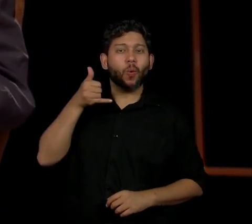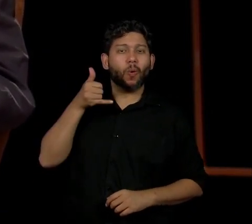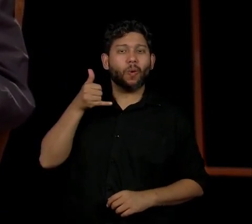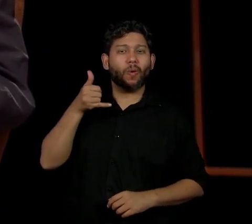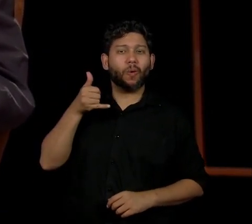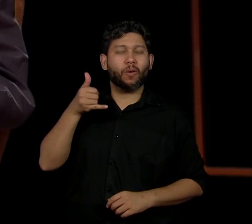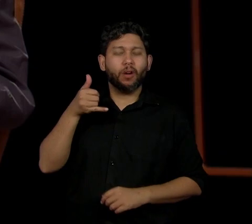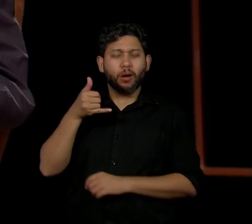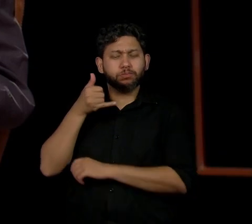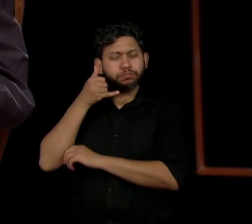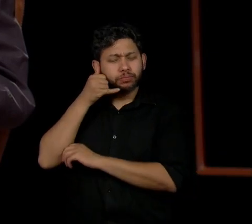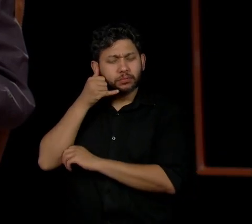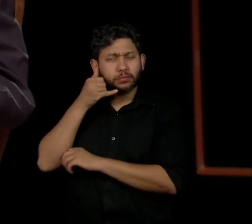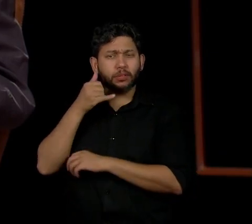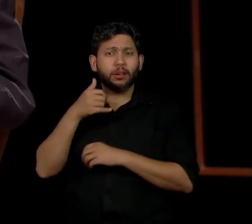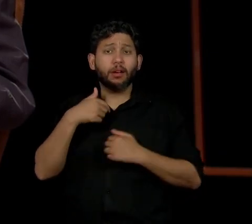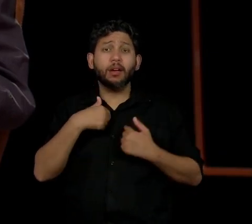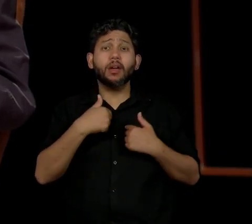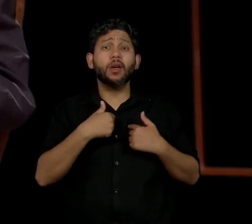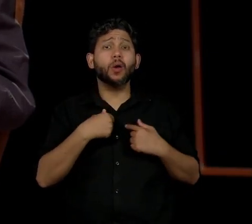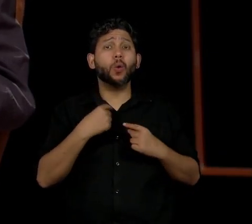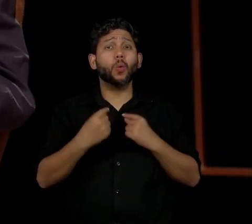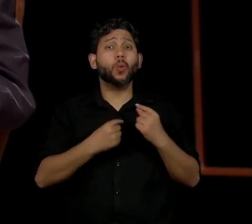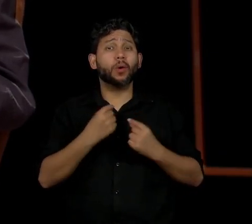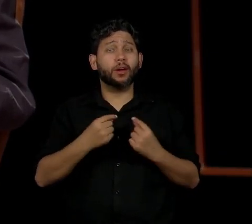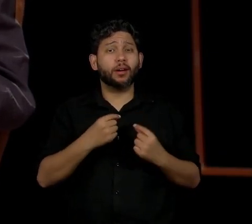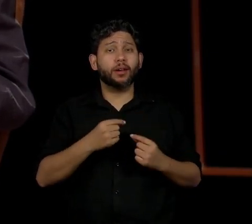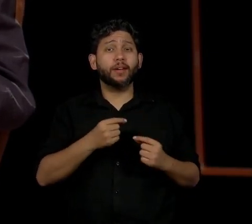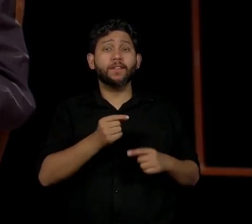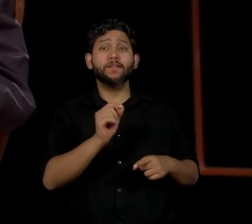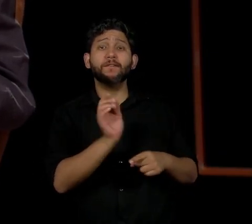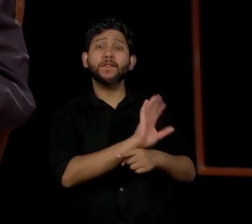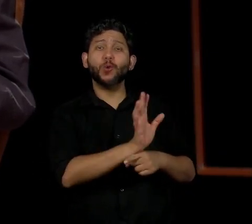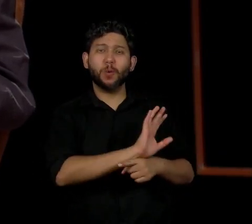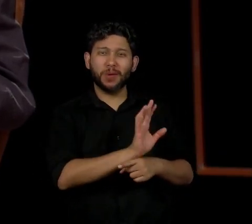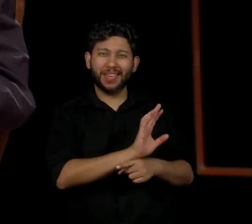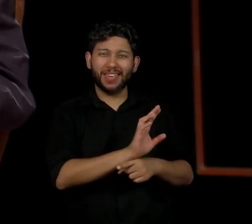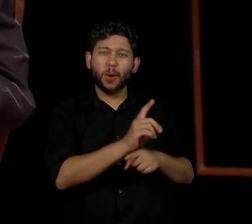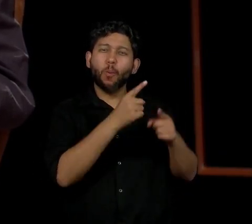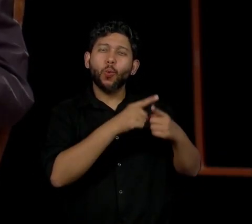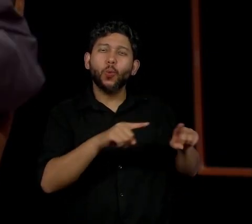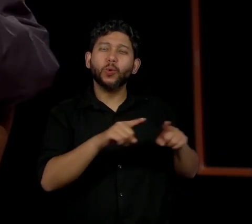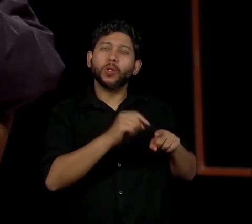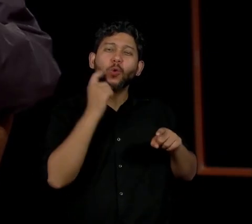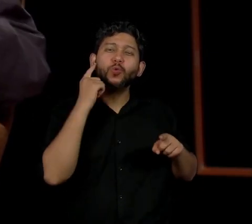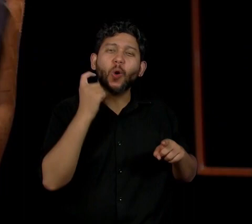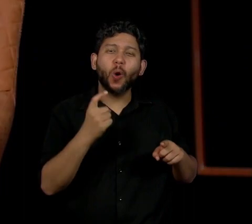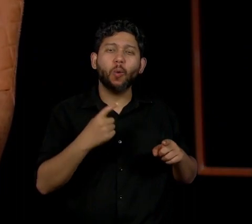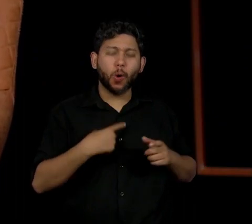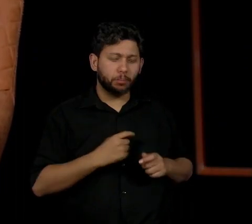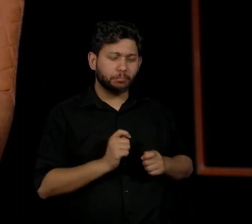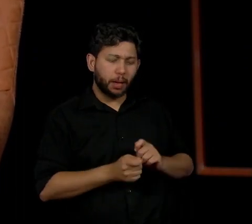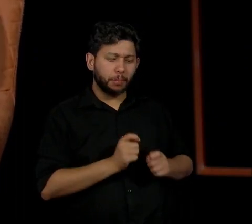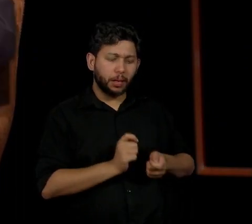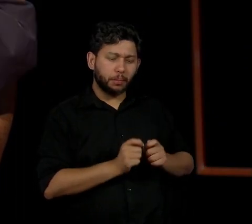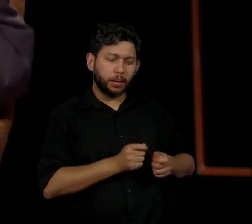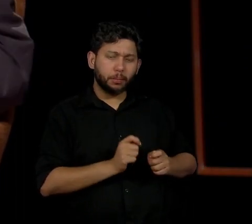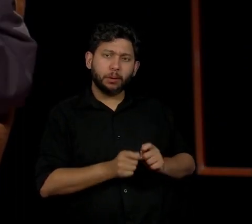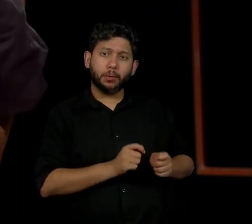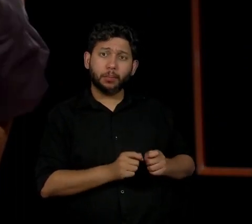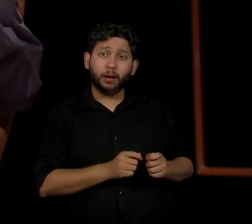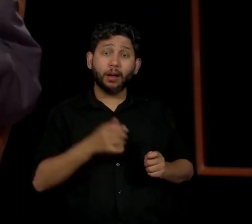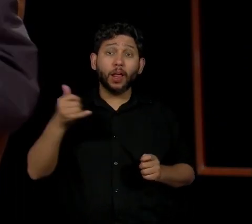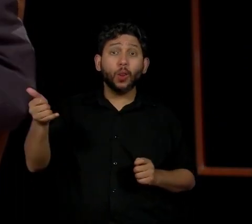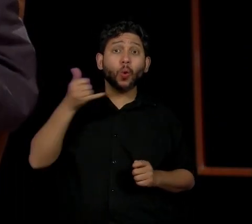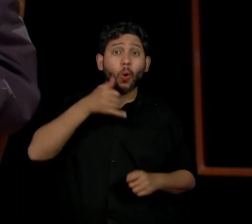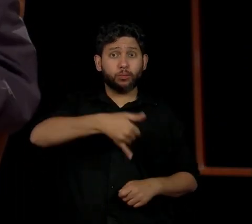Eu estava sonorizando um filme que eu havia feito. Ele ligou para o estúdio. Eu atendi,